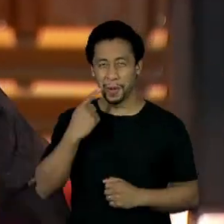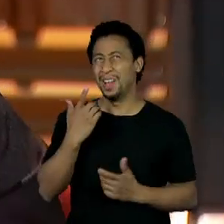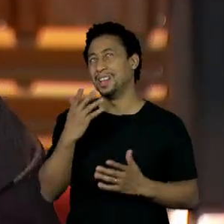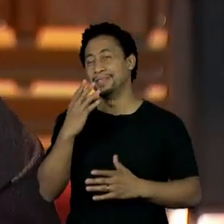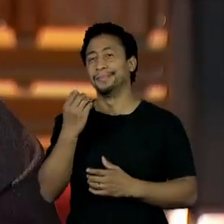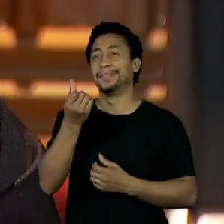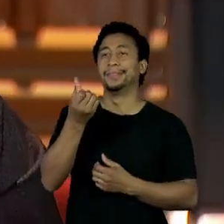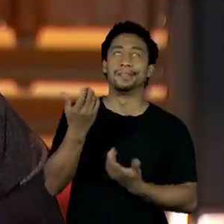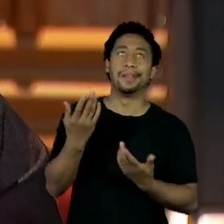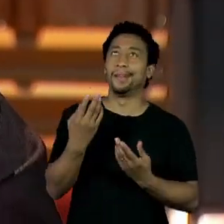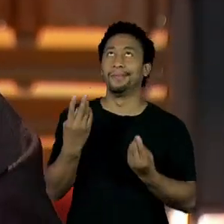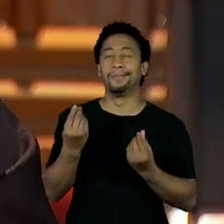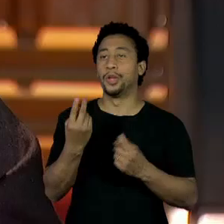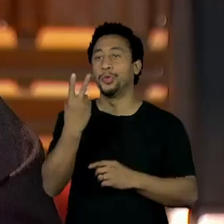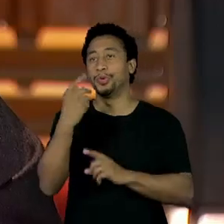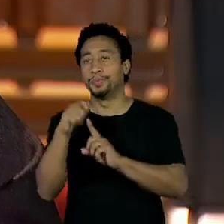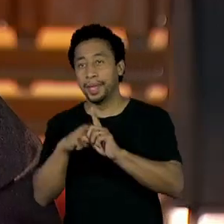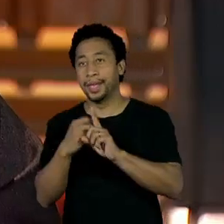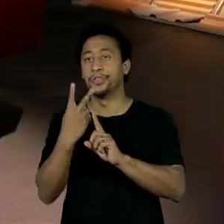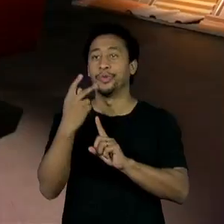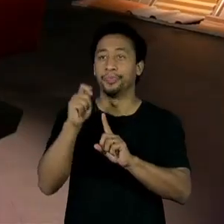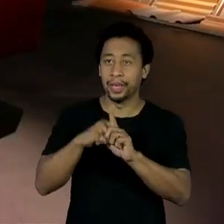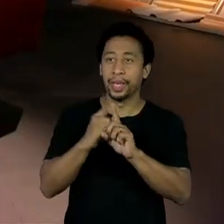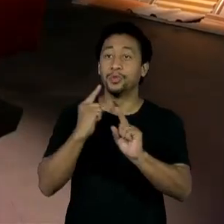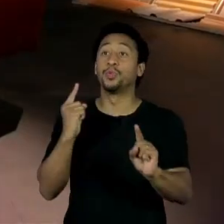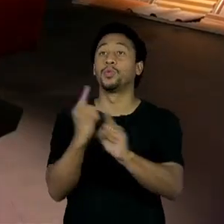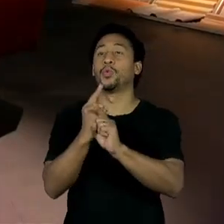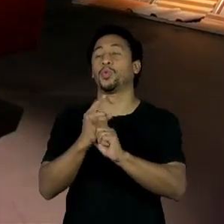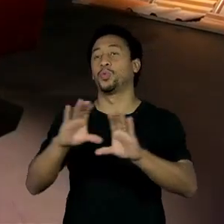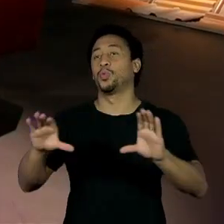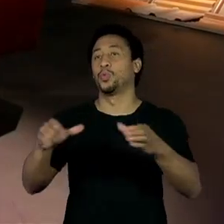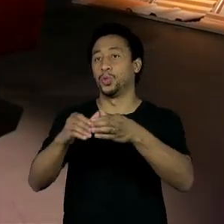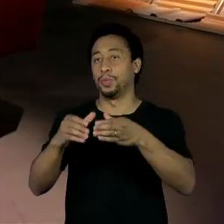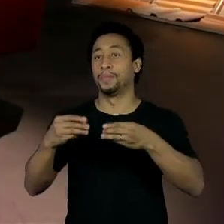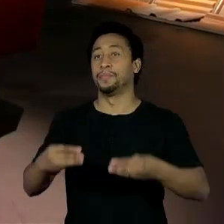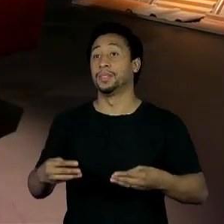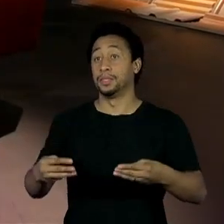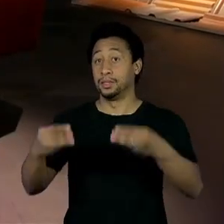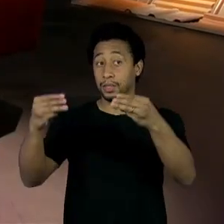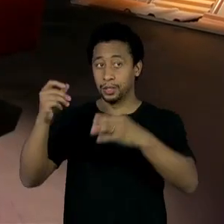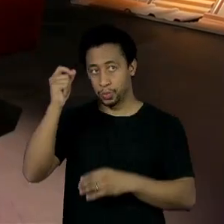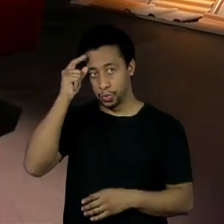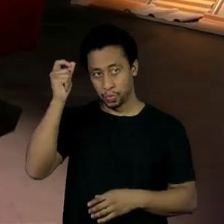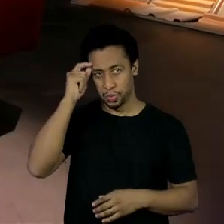bimestral, lá do Ministério da Cultura. No governo? Dilma. Dilma.